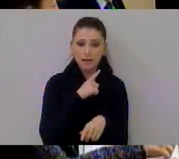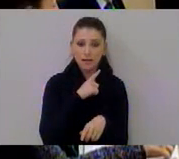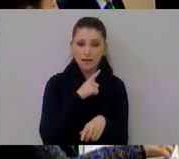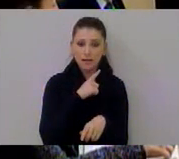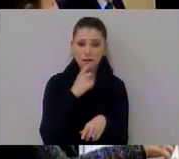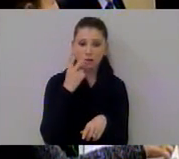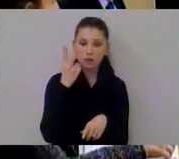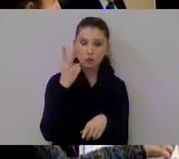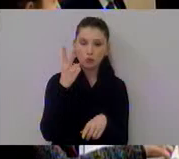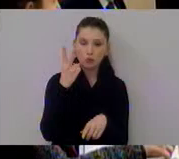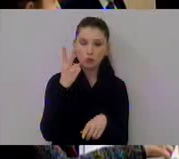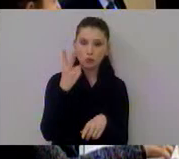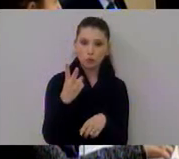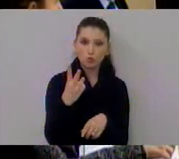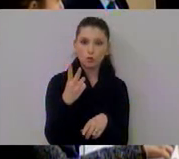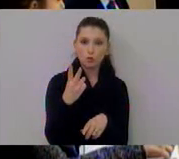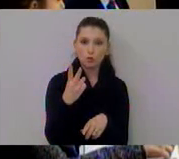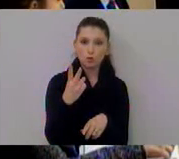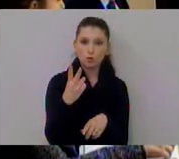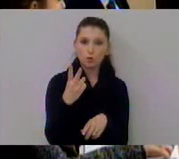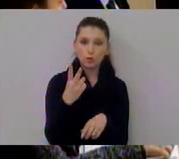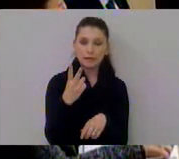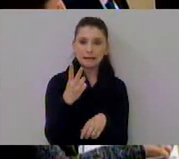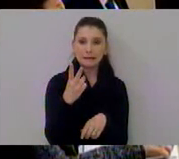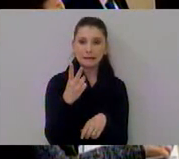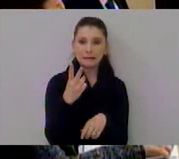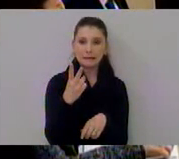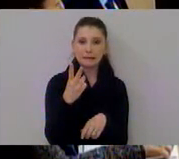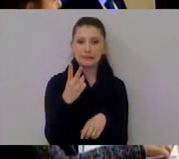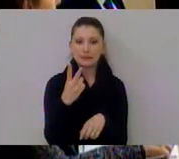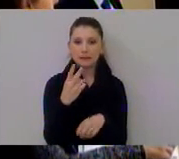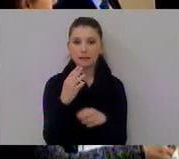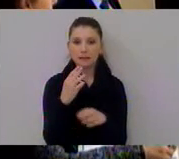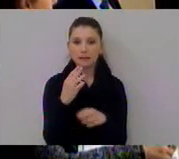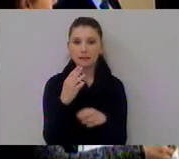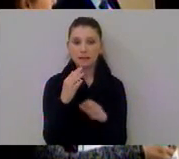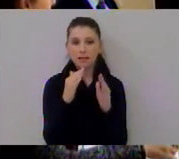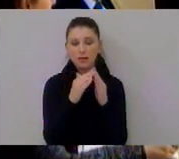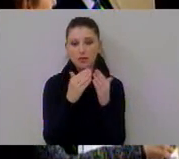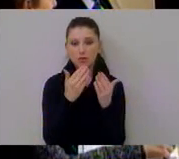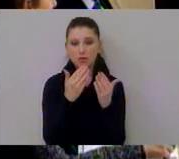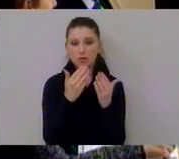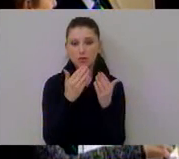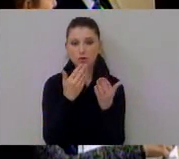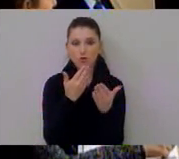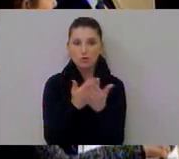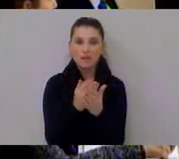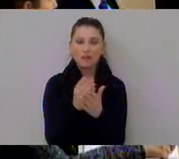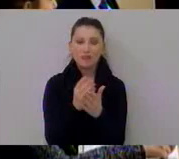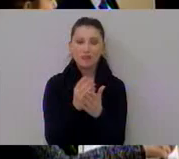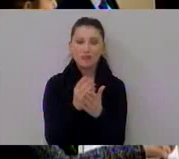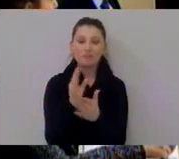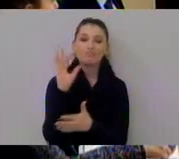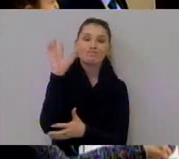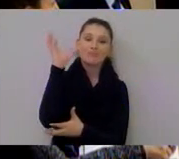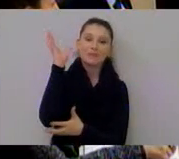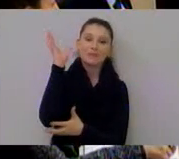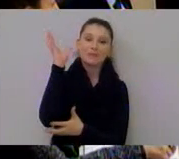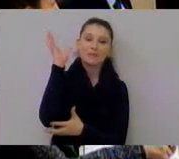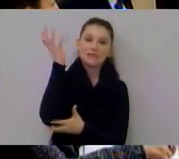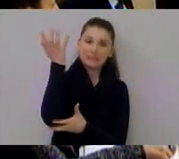madeira, estrutura de madeira. Uma é na Vila Esperança e uma é